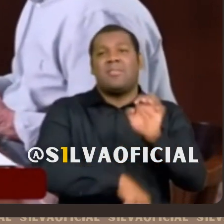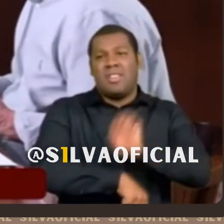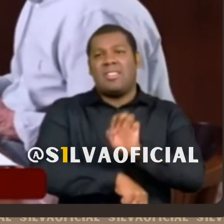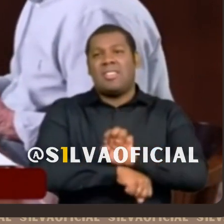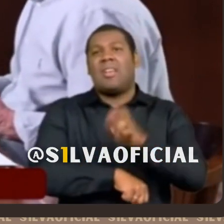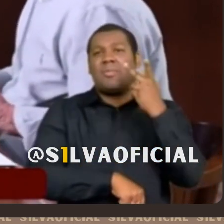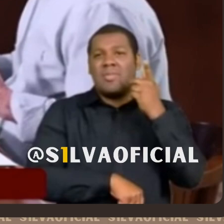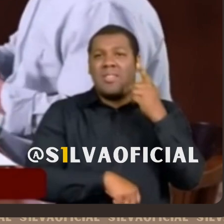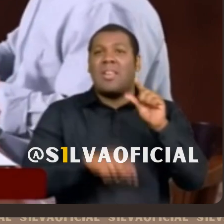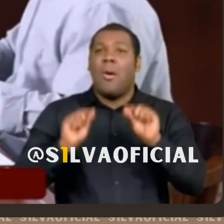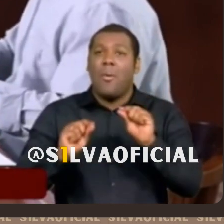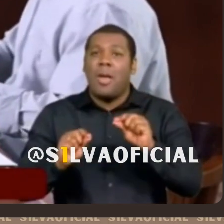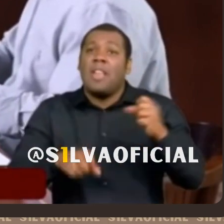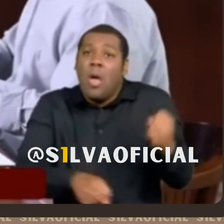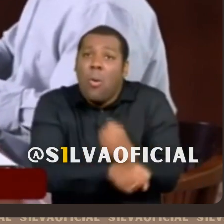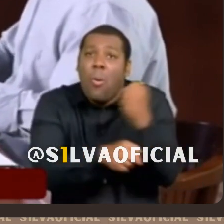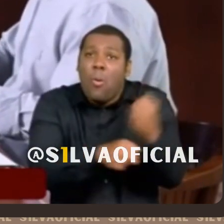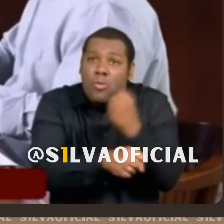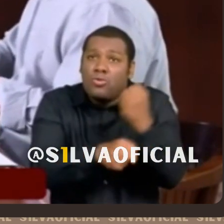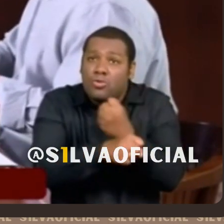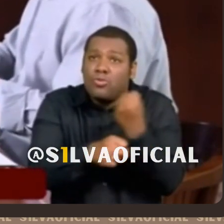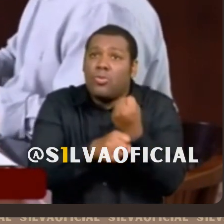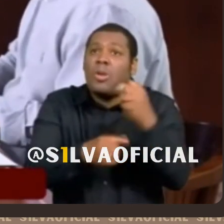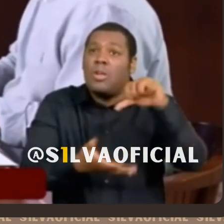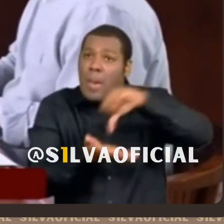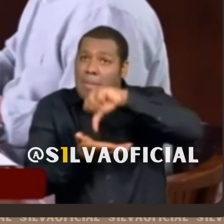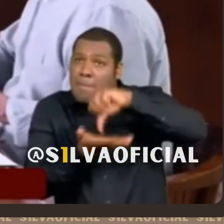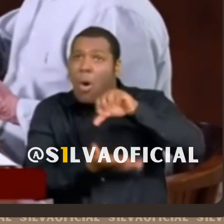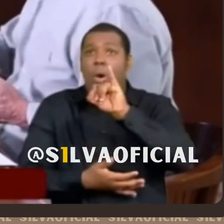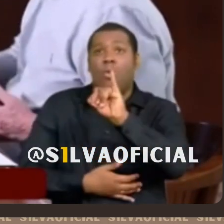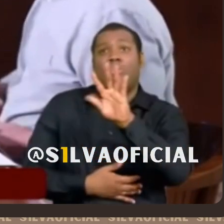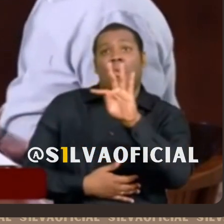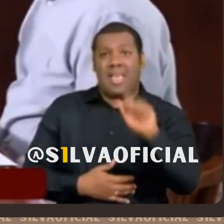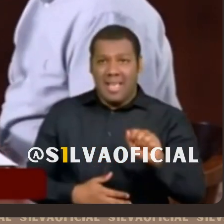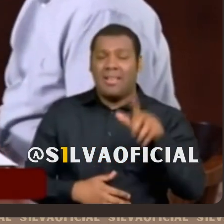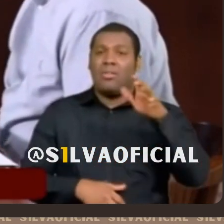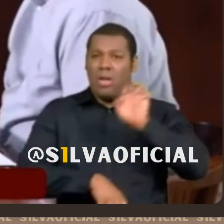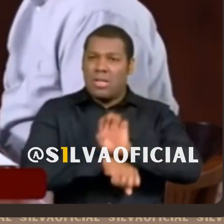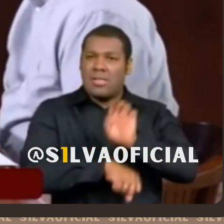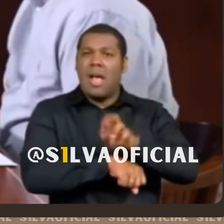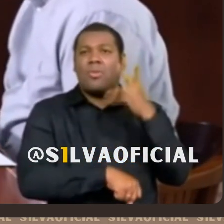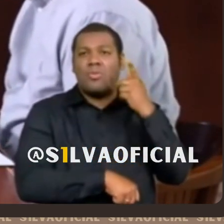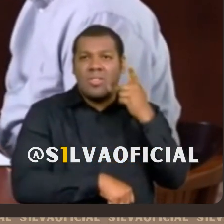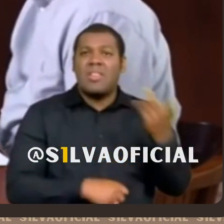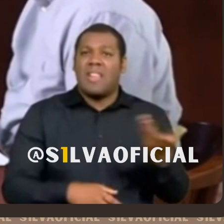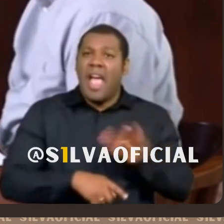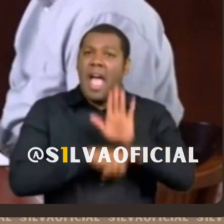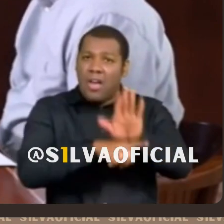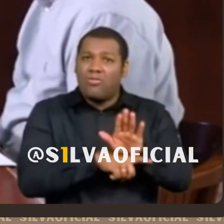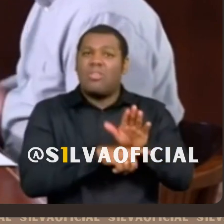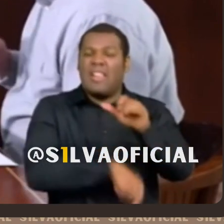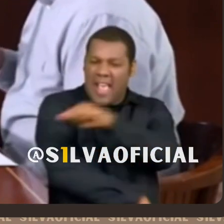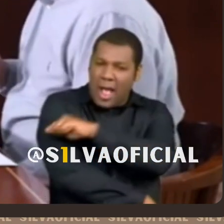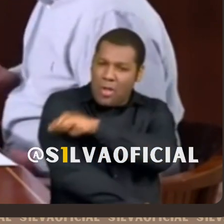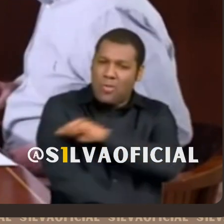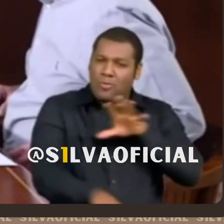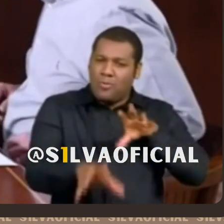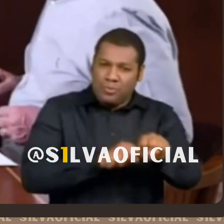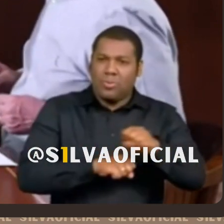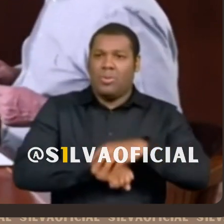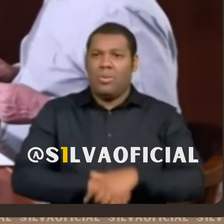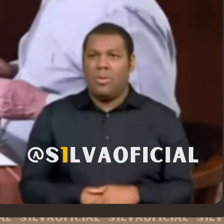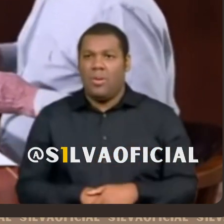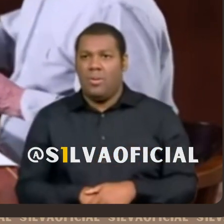lá, para que a gente tenha condições de formar gênios. Eu conversei com o presidente Modi, o primeiro-ministro da